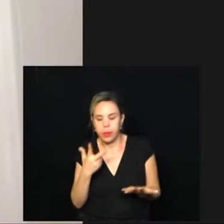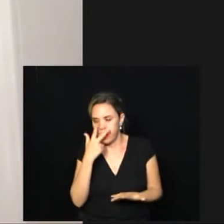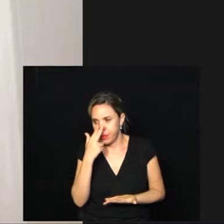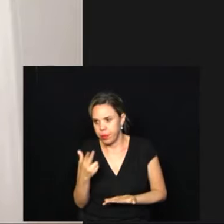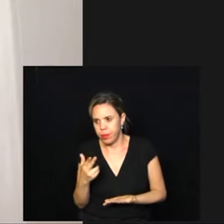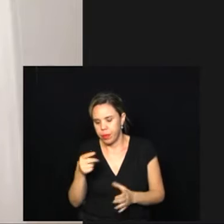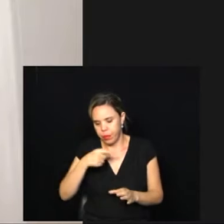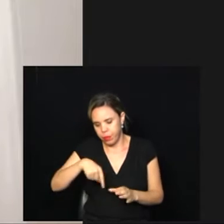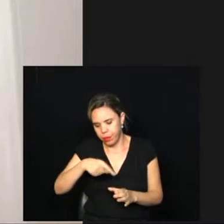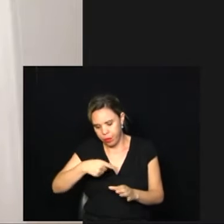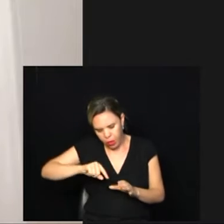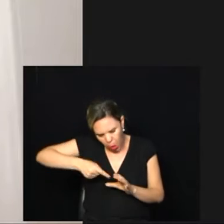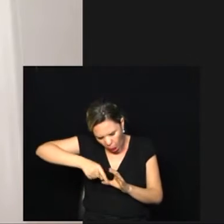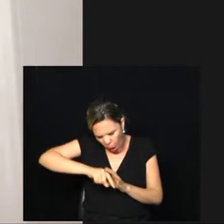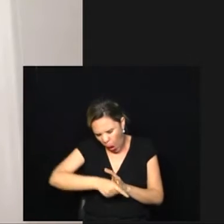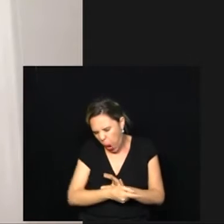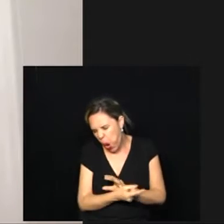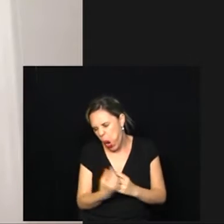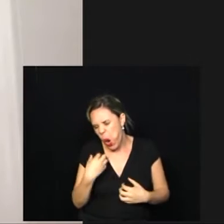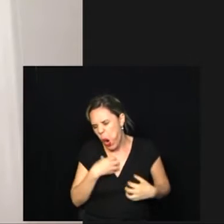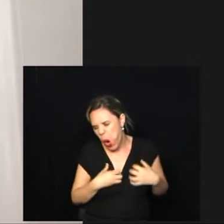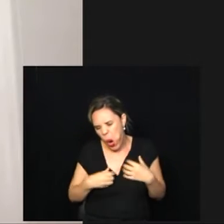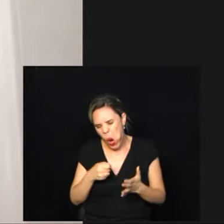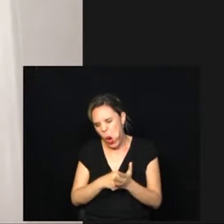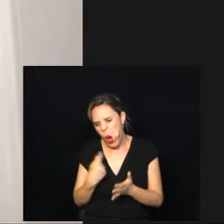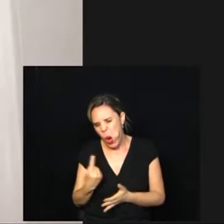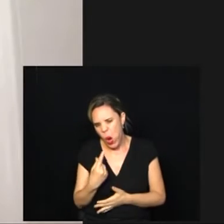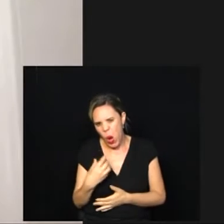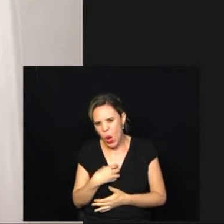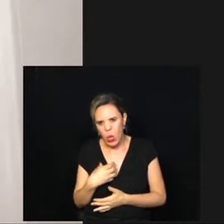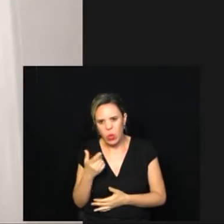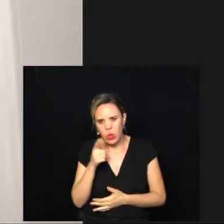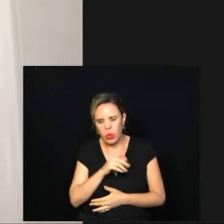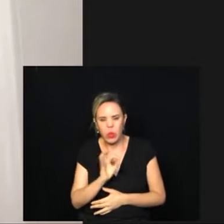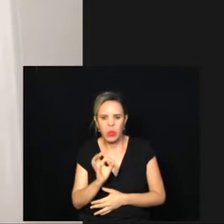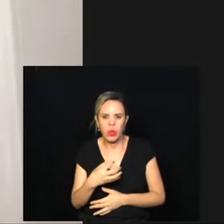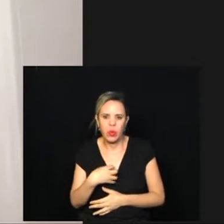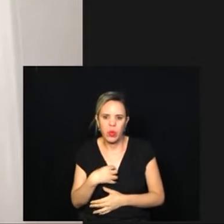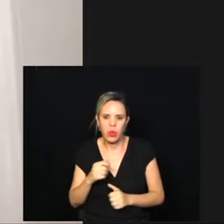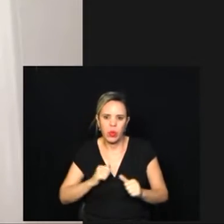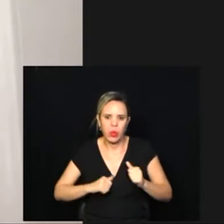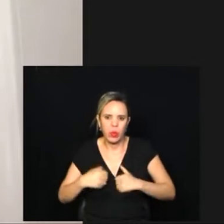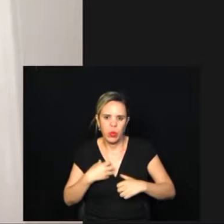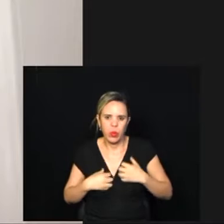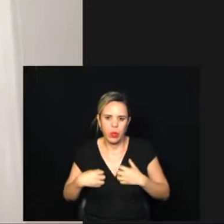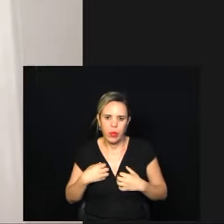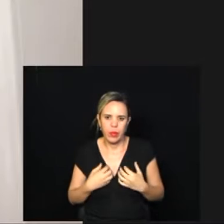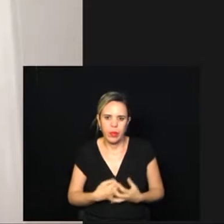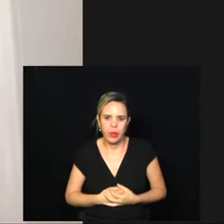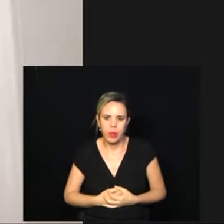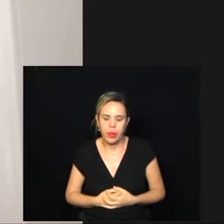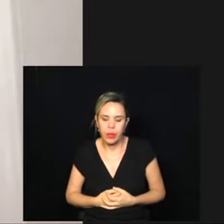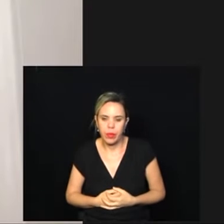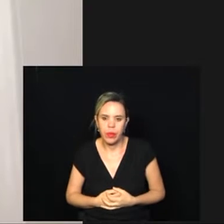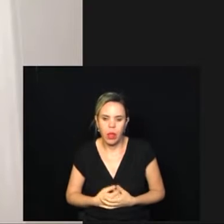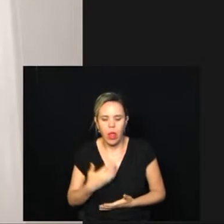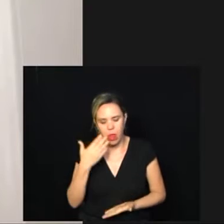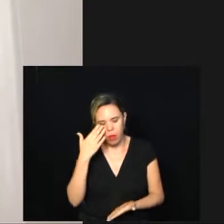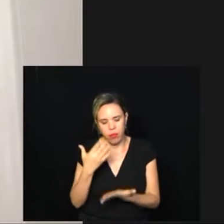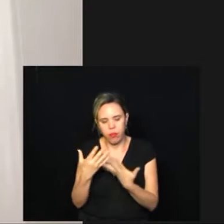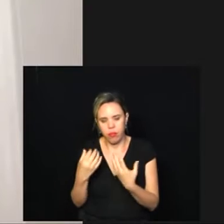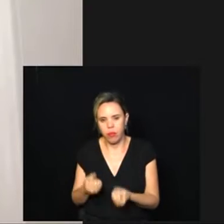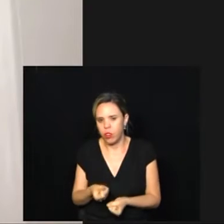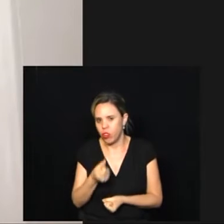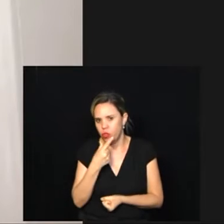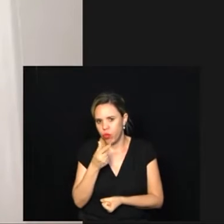num buraco sem fundo e lutando sozinha para não sentir aquela angústia, né? E ele me convenceu a